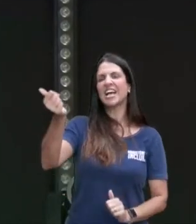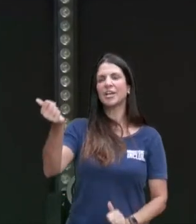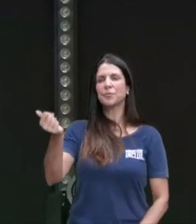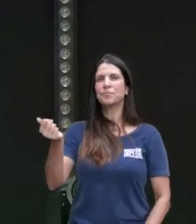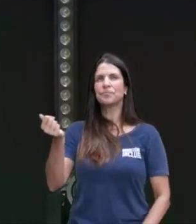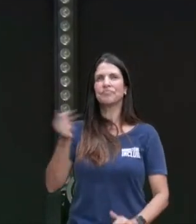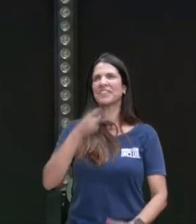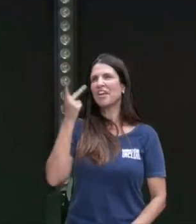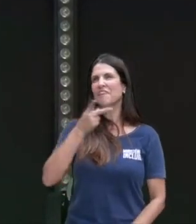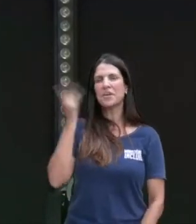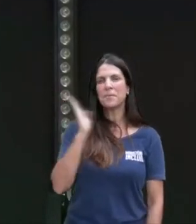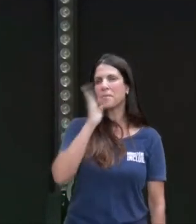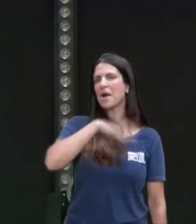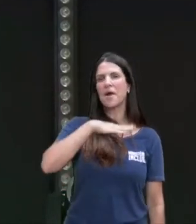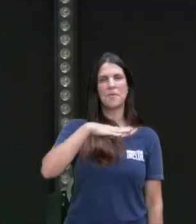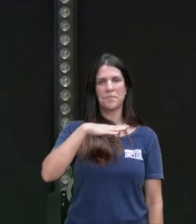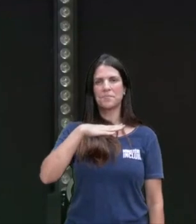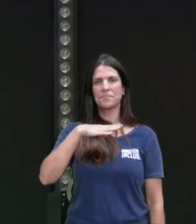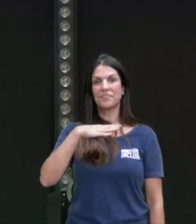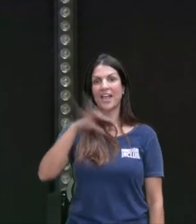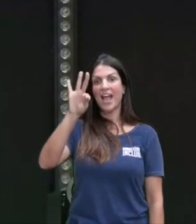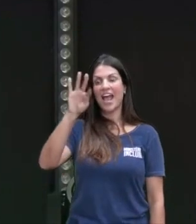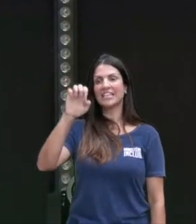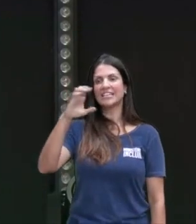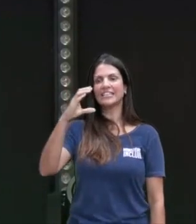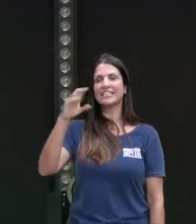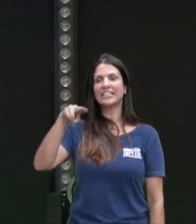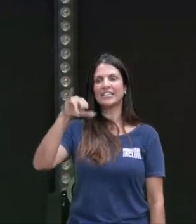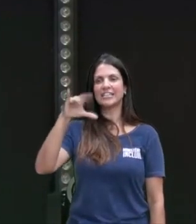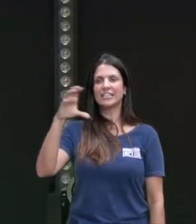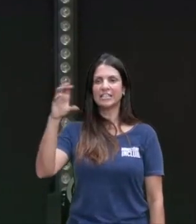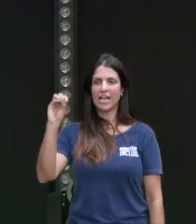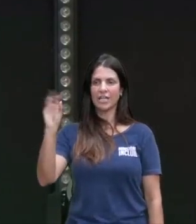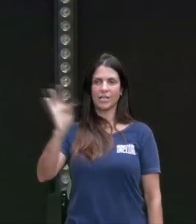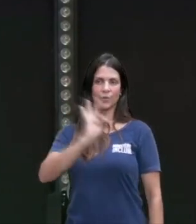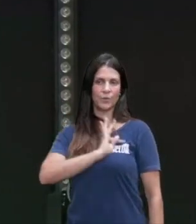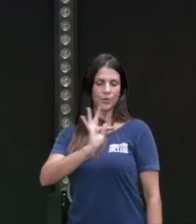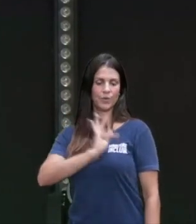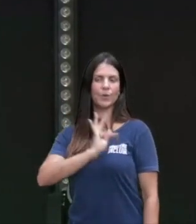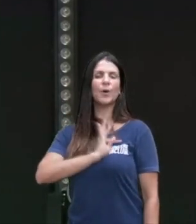desse clube o dirigente esse grupo tá no outro clube para lá você não vai volta fechada